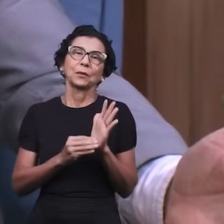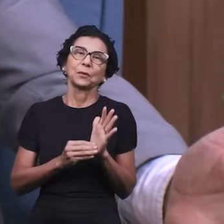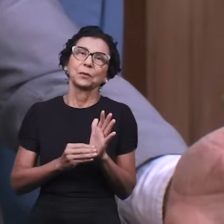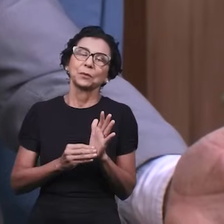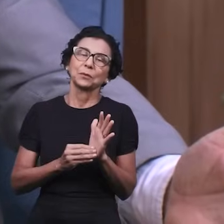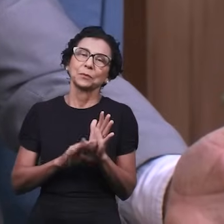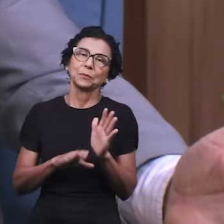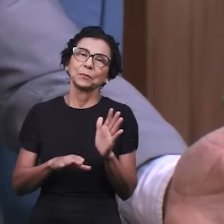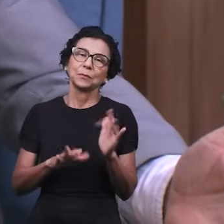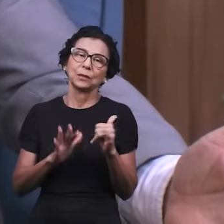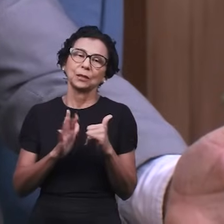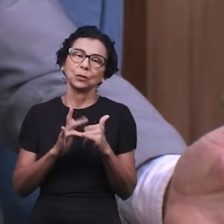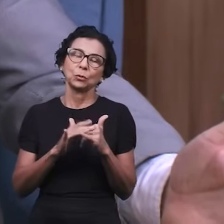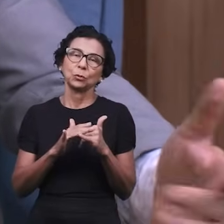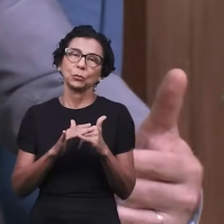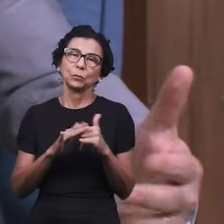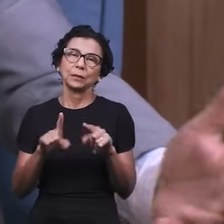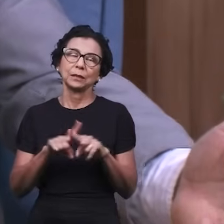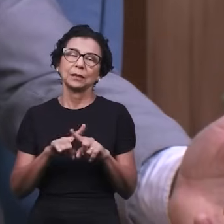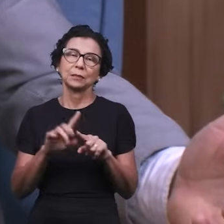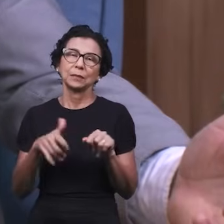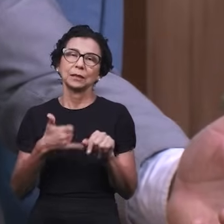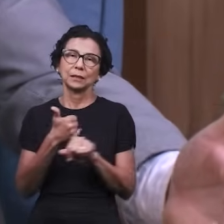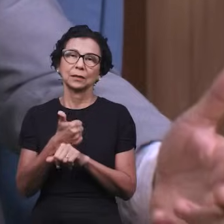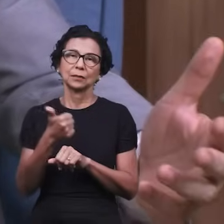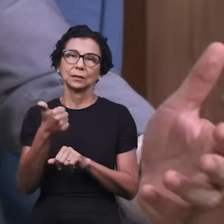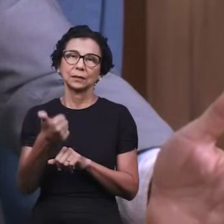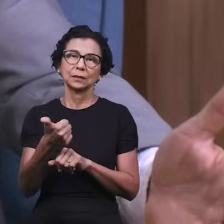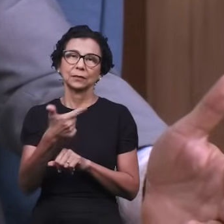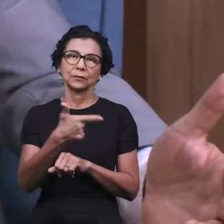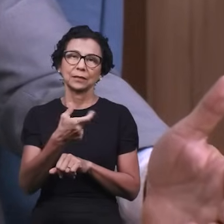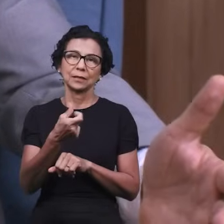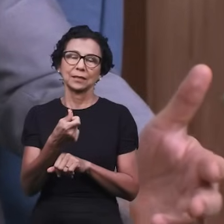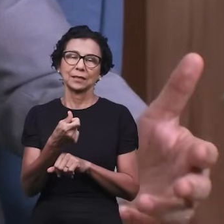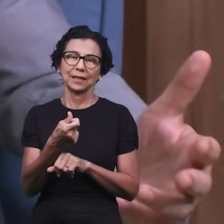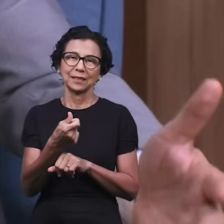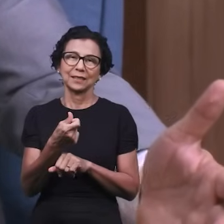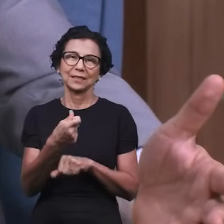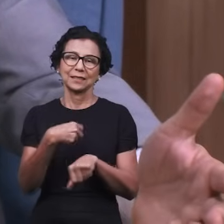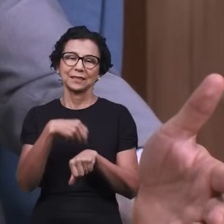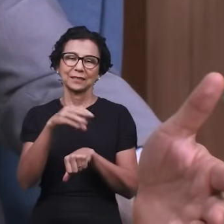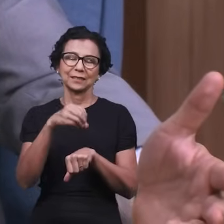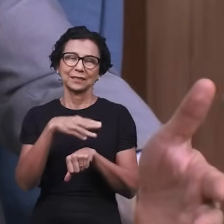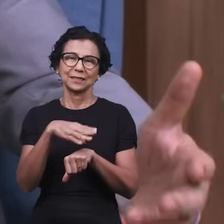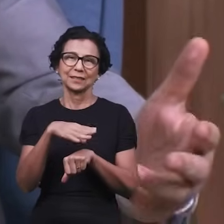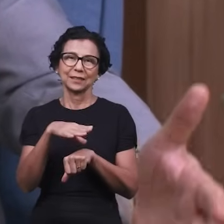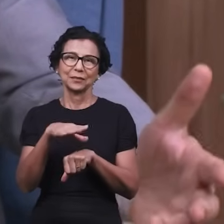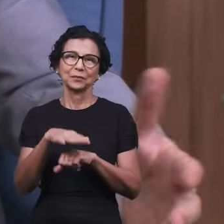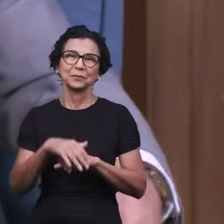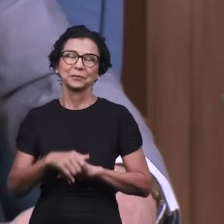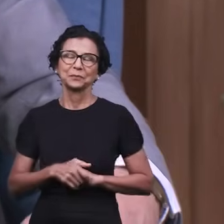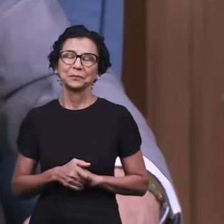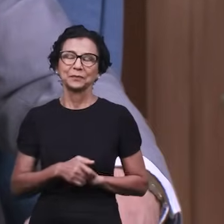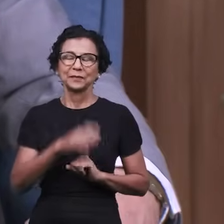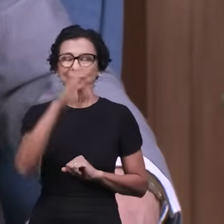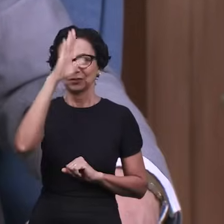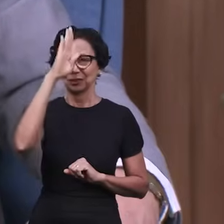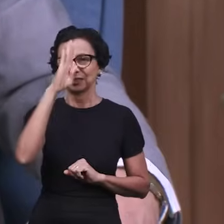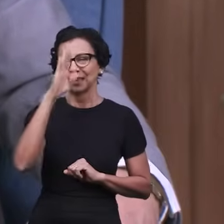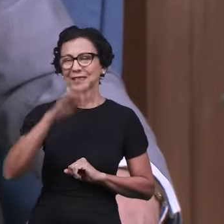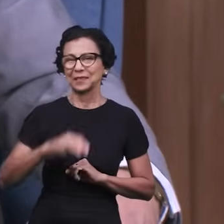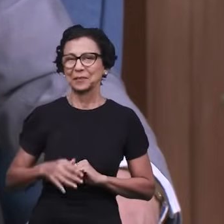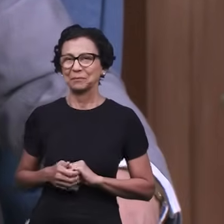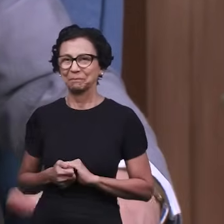no momento do ano onde as famílias costumam reunir, estar juntas. Que Deus abençoe você, sua família, nesse